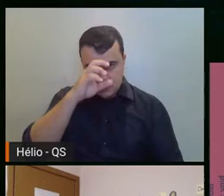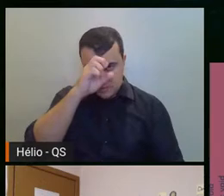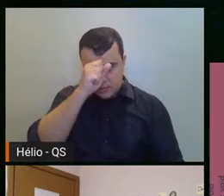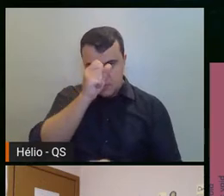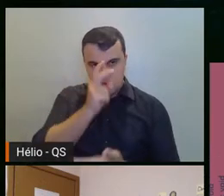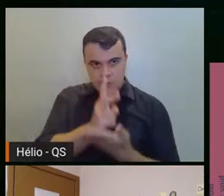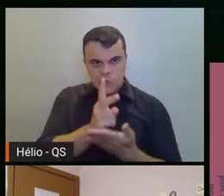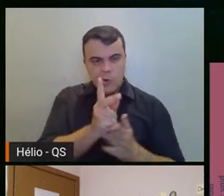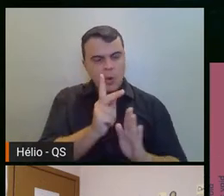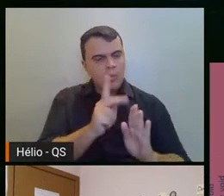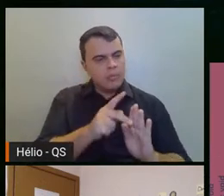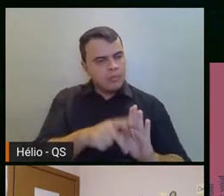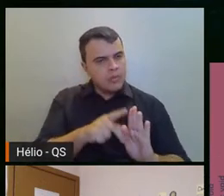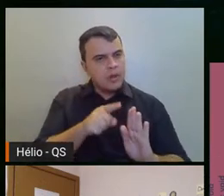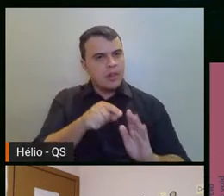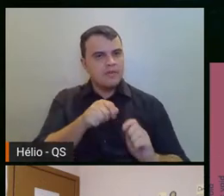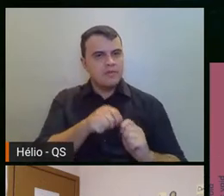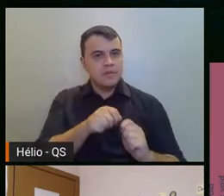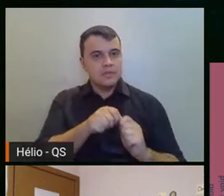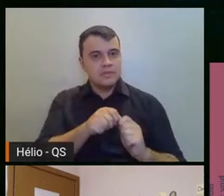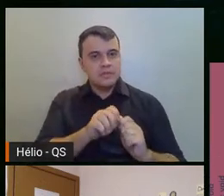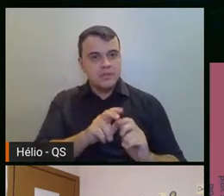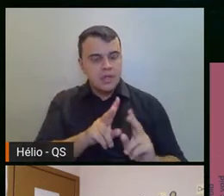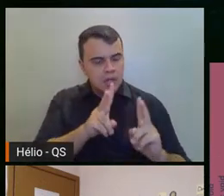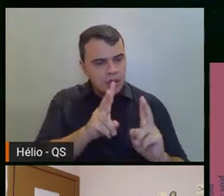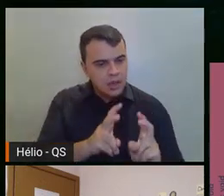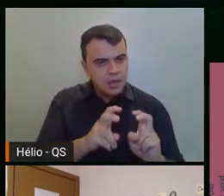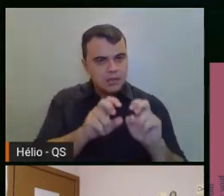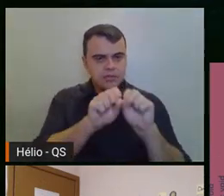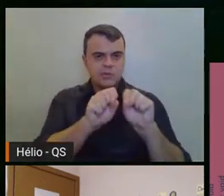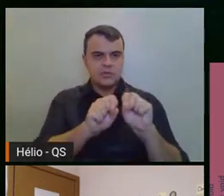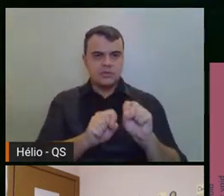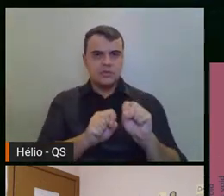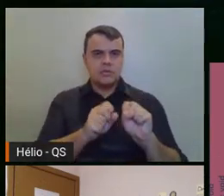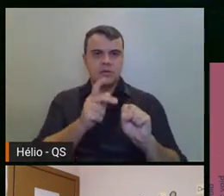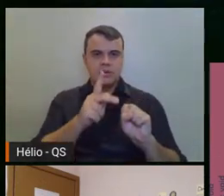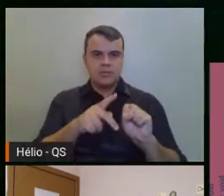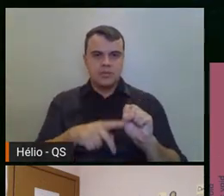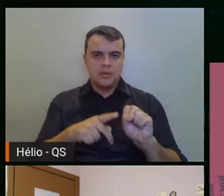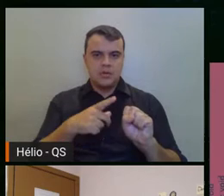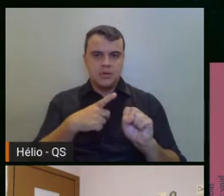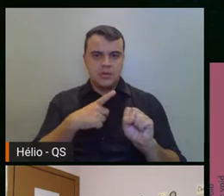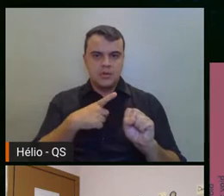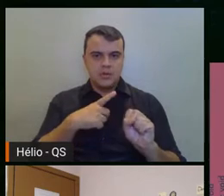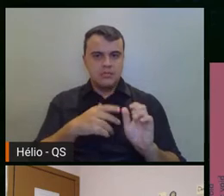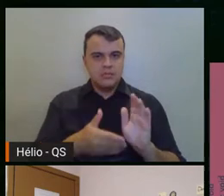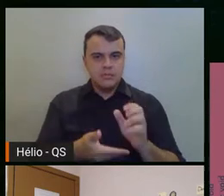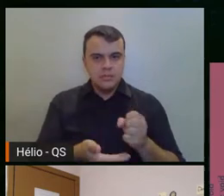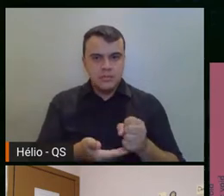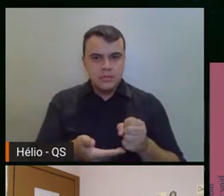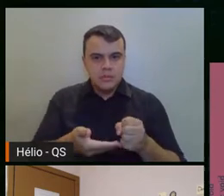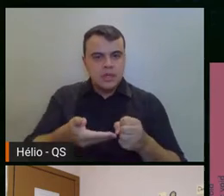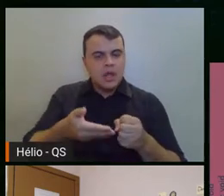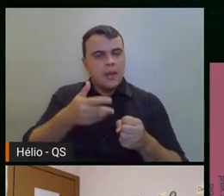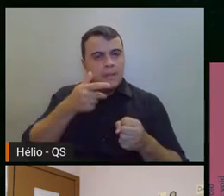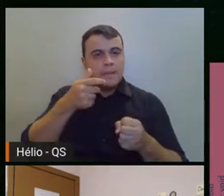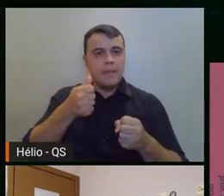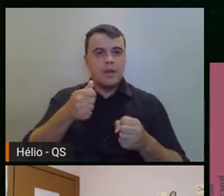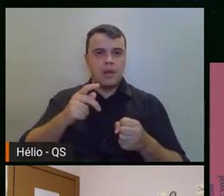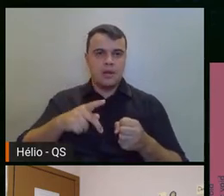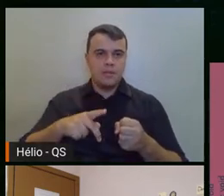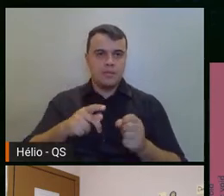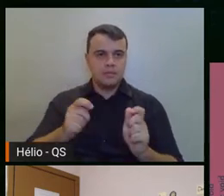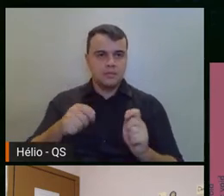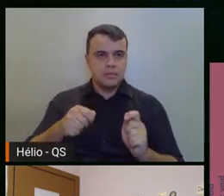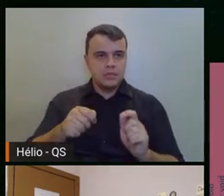então tudo que você faz dentro da plataforma é gameficado você vai subir de nível você vai melhorar no ranking então